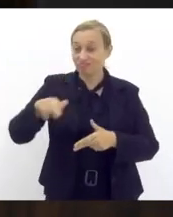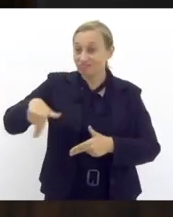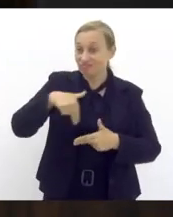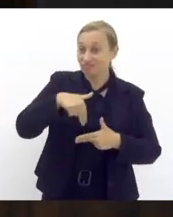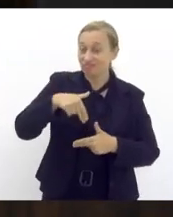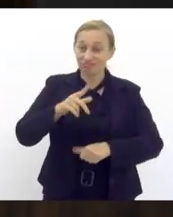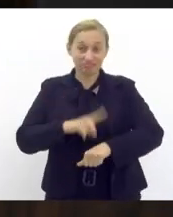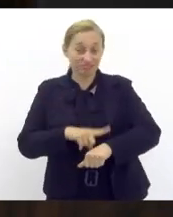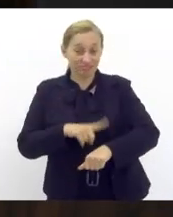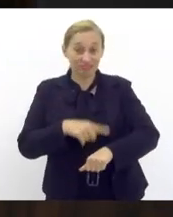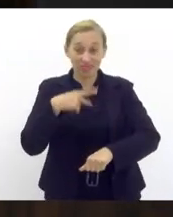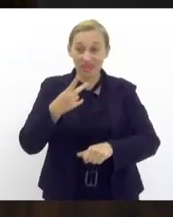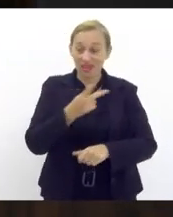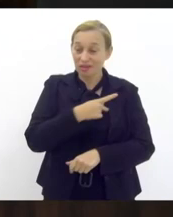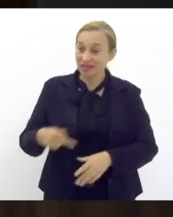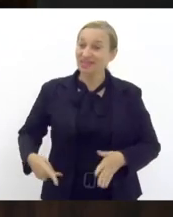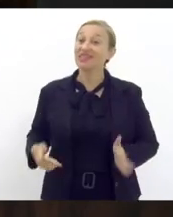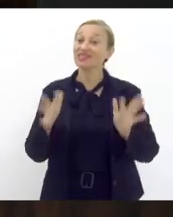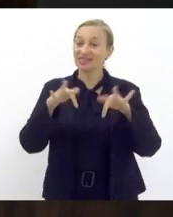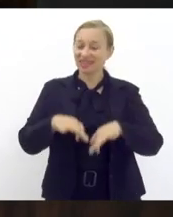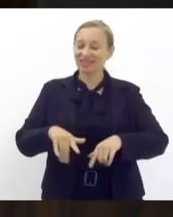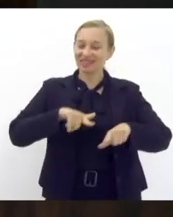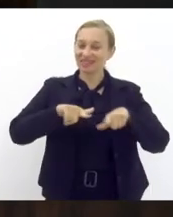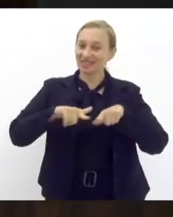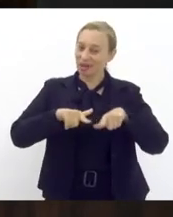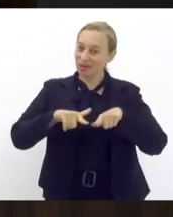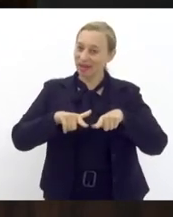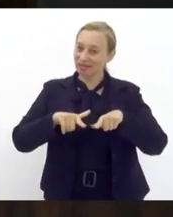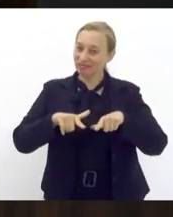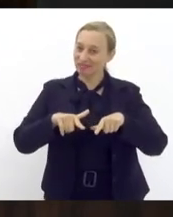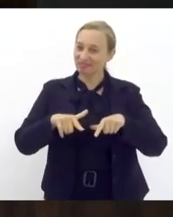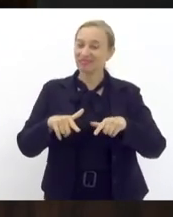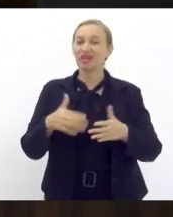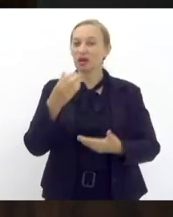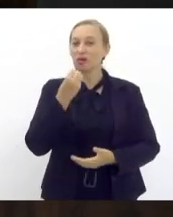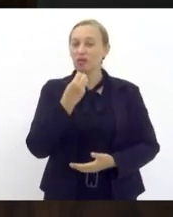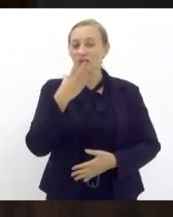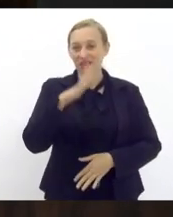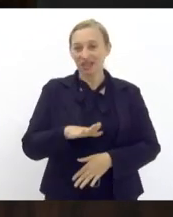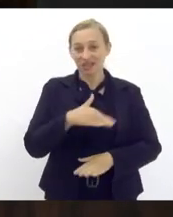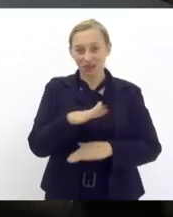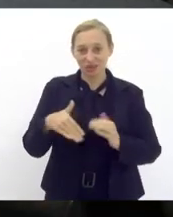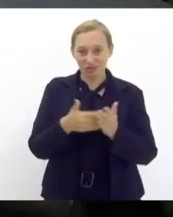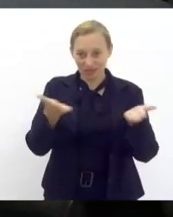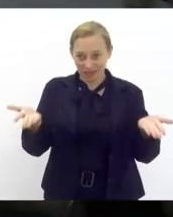inscrito neste momento, a presidência então encerra esta presente sessão. Boa tarde a todos.